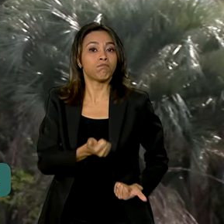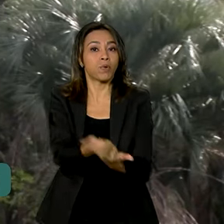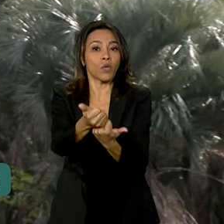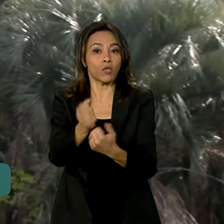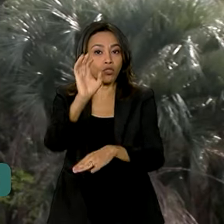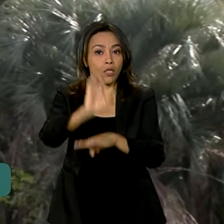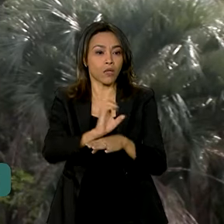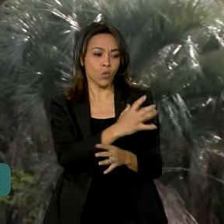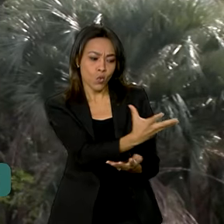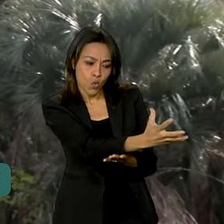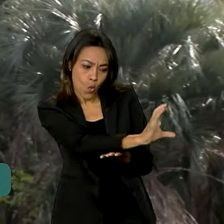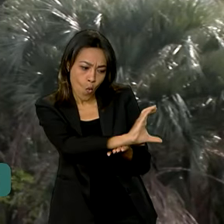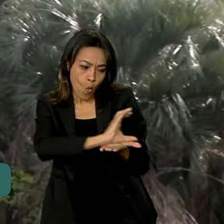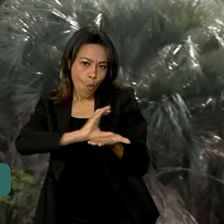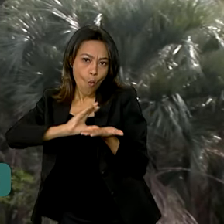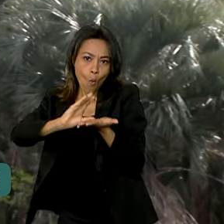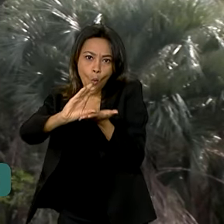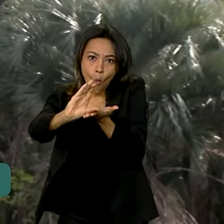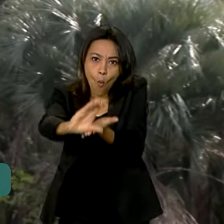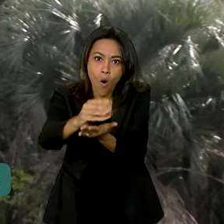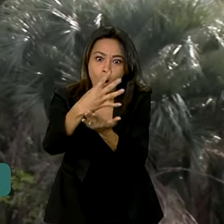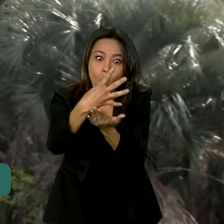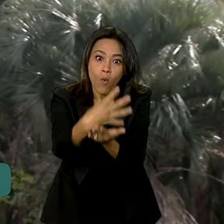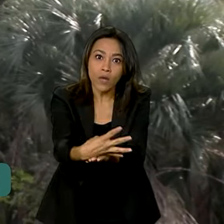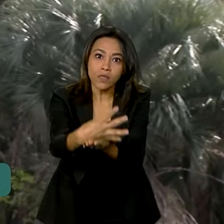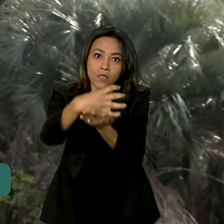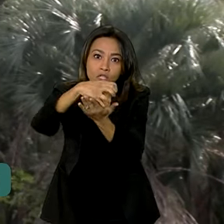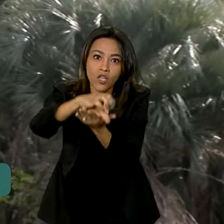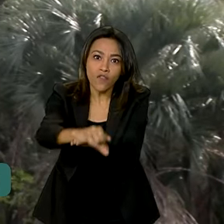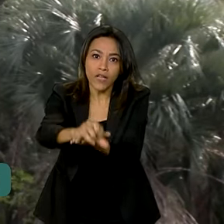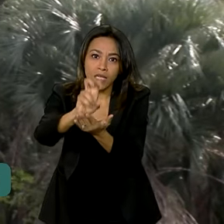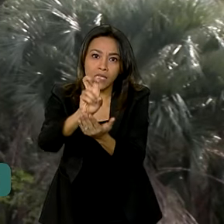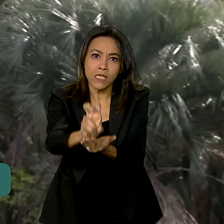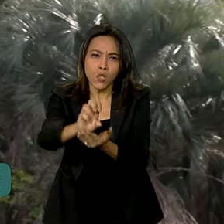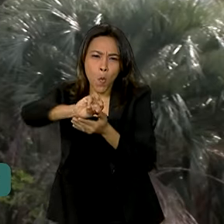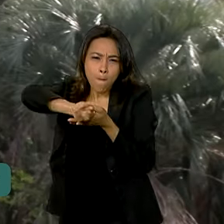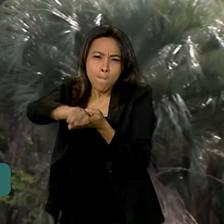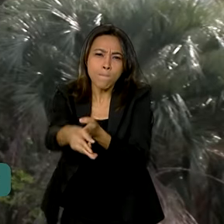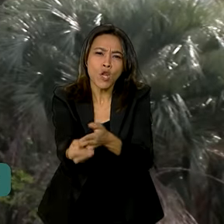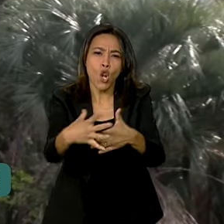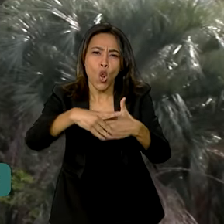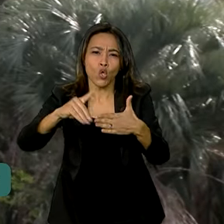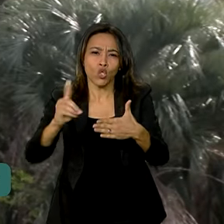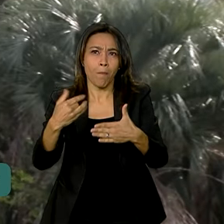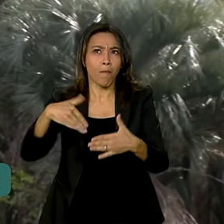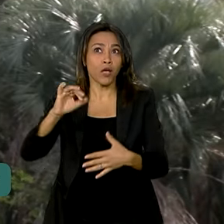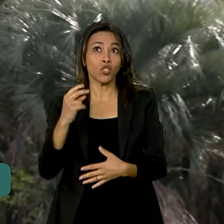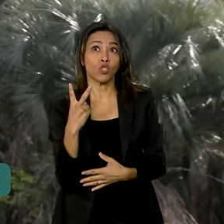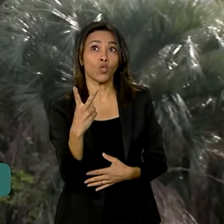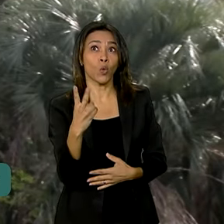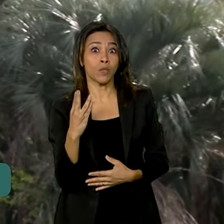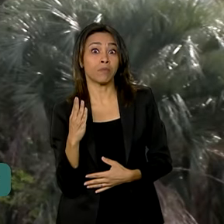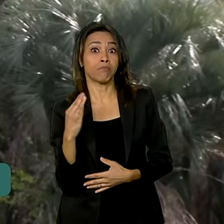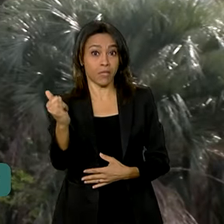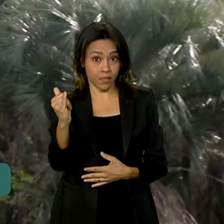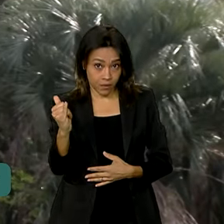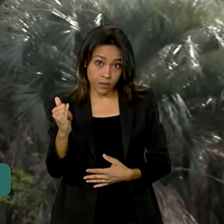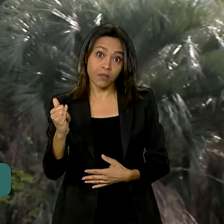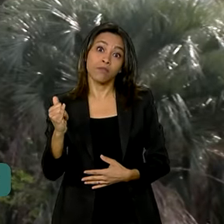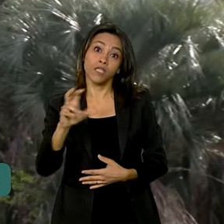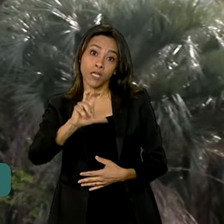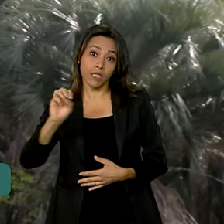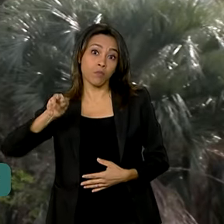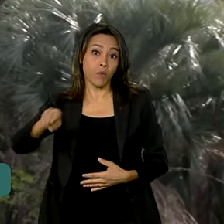destina 495 milhões de dólares do banco, mais de 2 bilhões e meio de reais